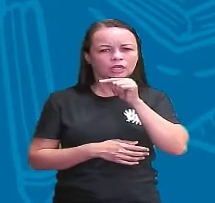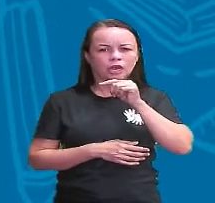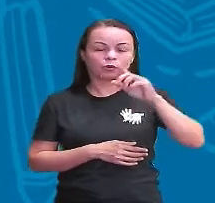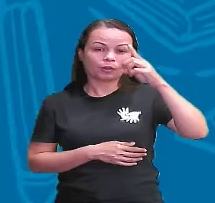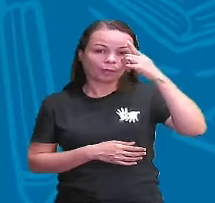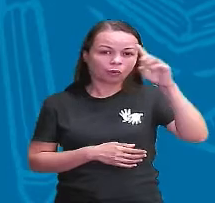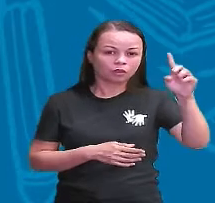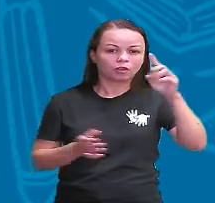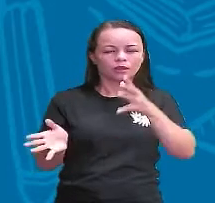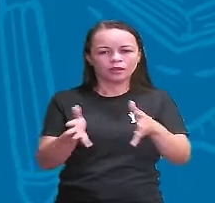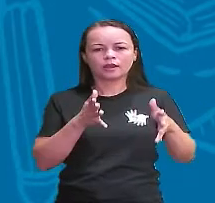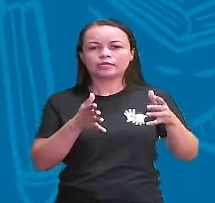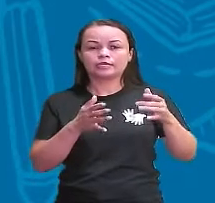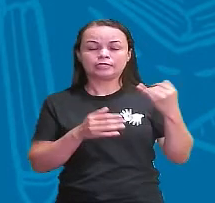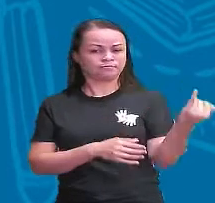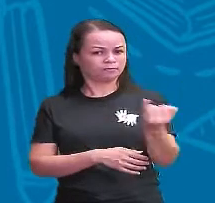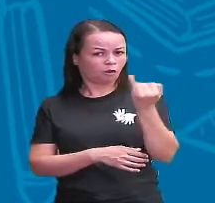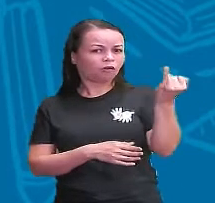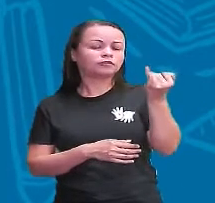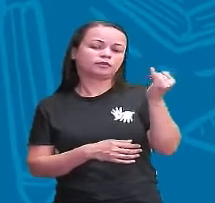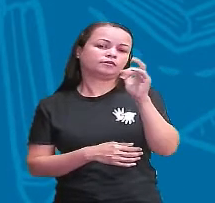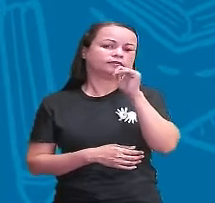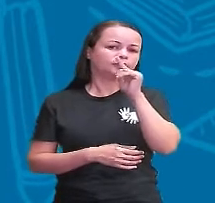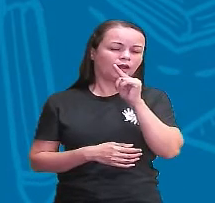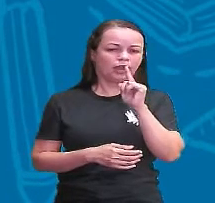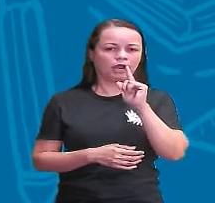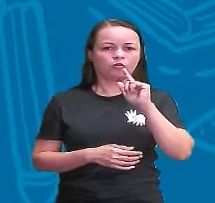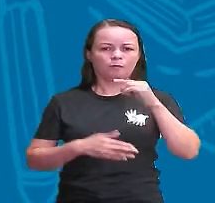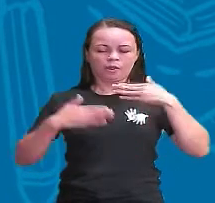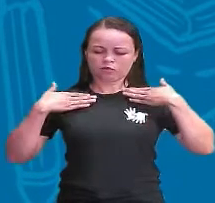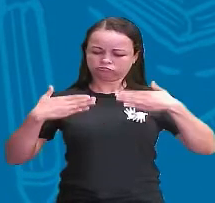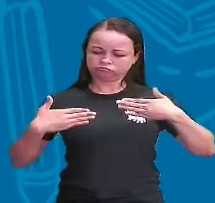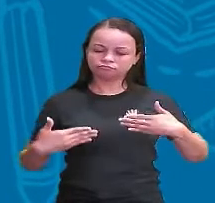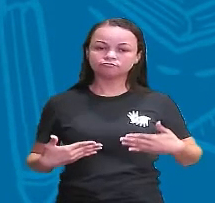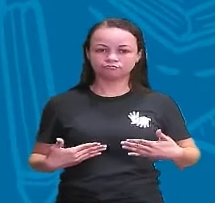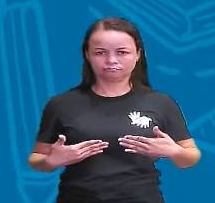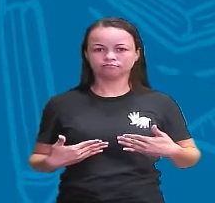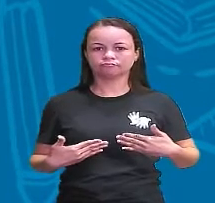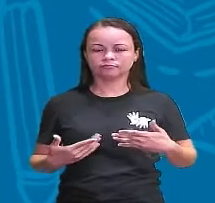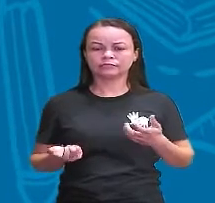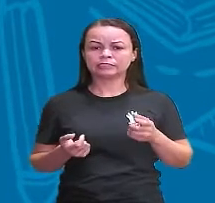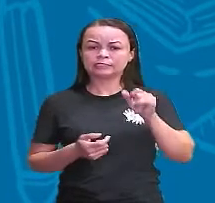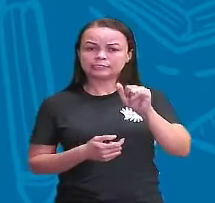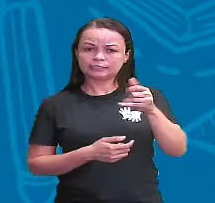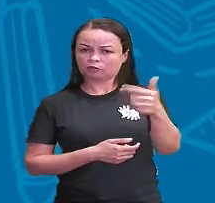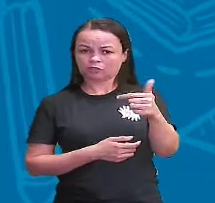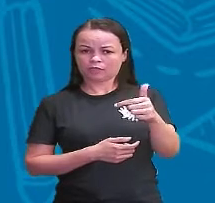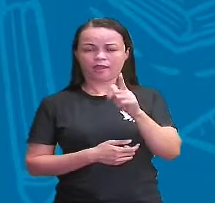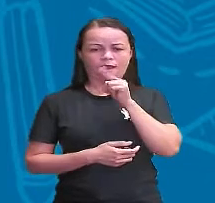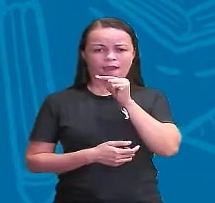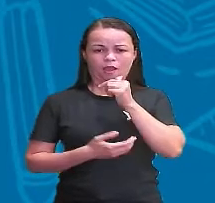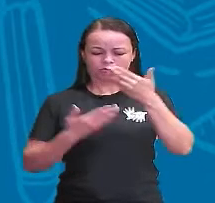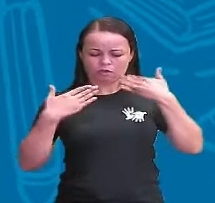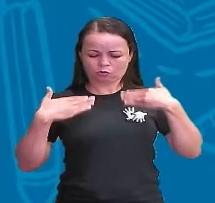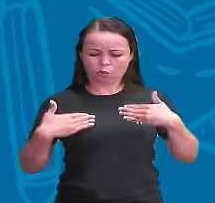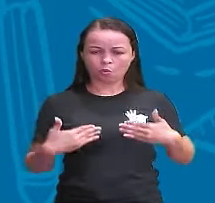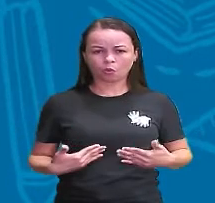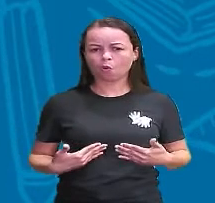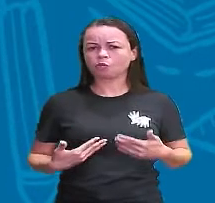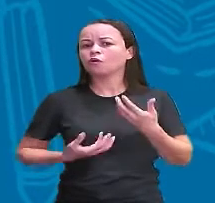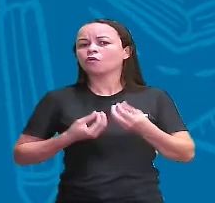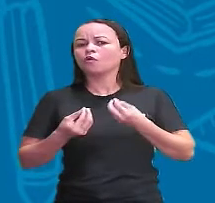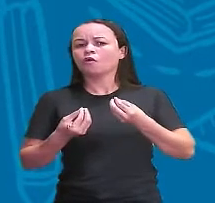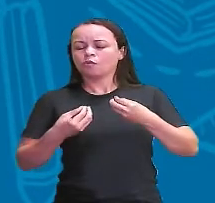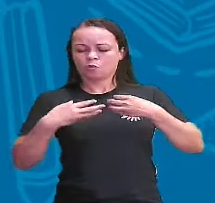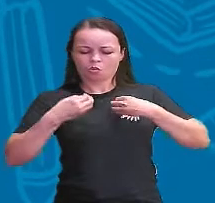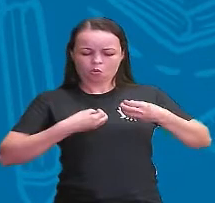é extremamente fundamental para o funcionamento do nosso corpo. Sem a água, os nossos